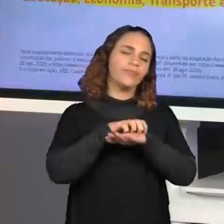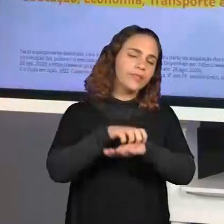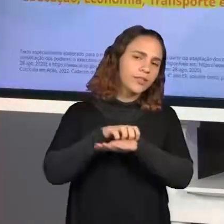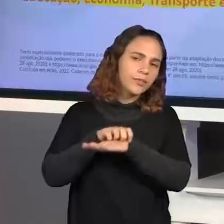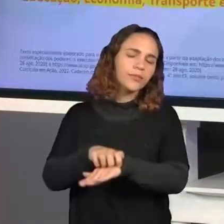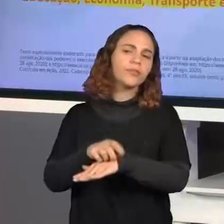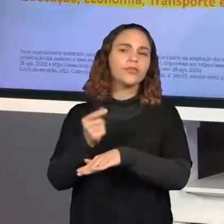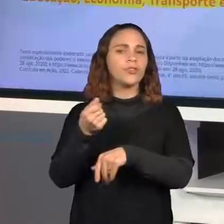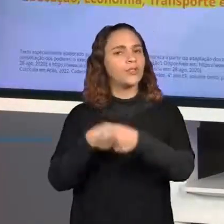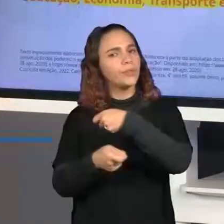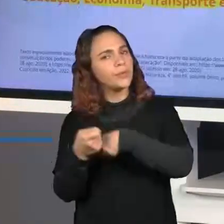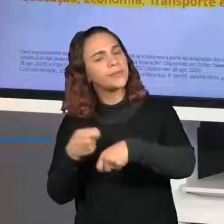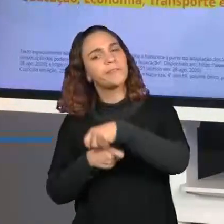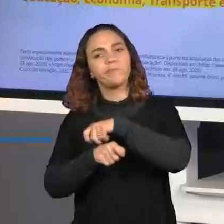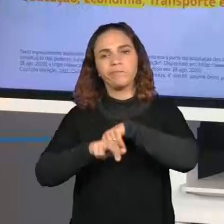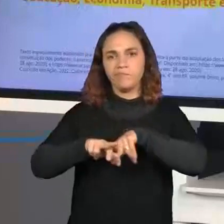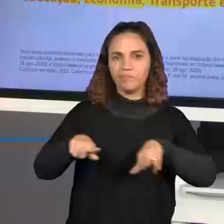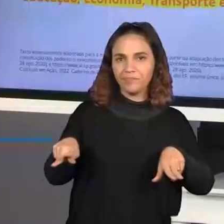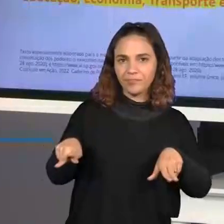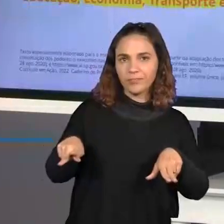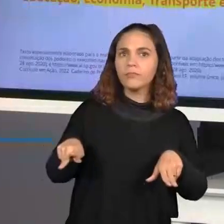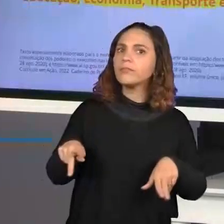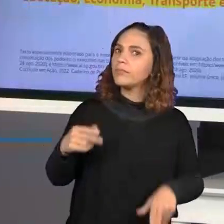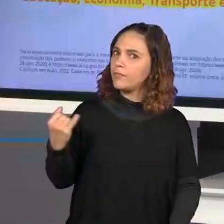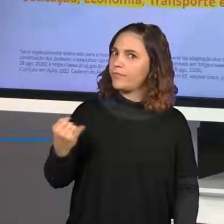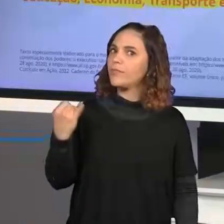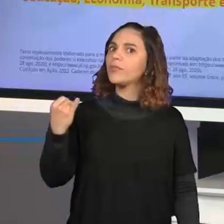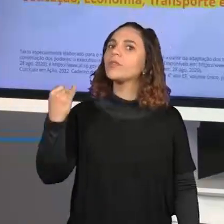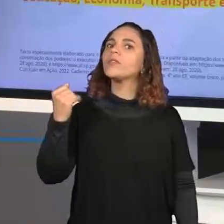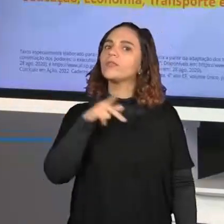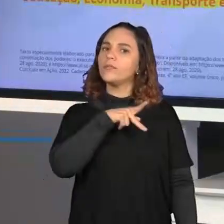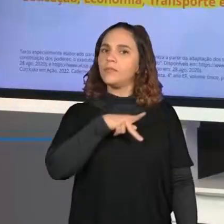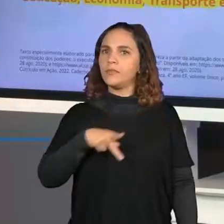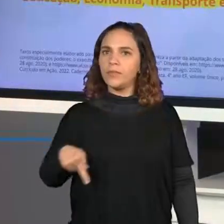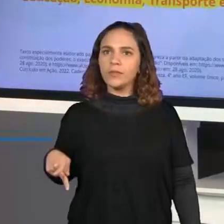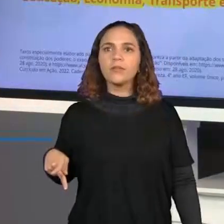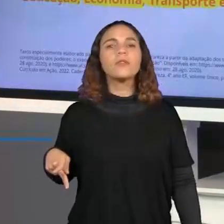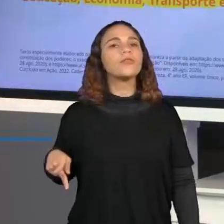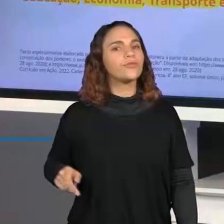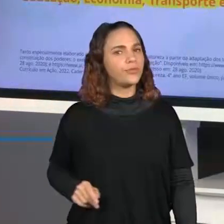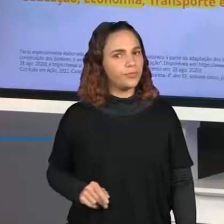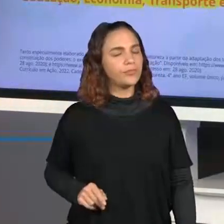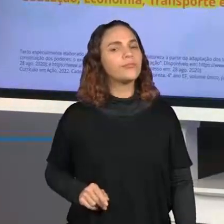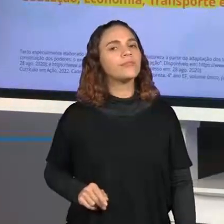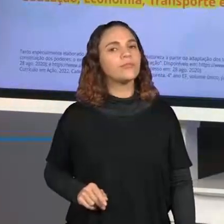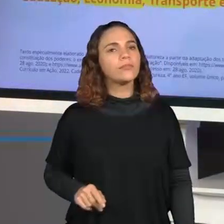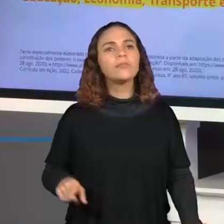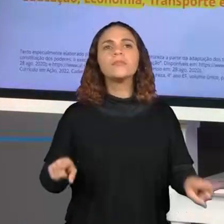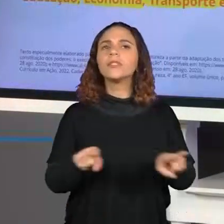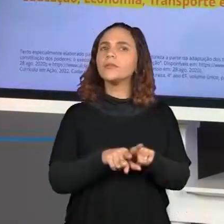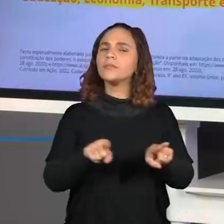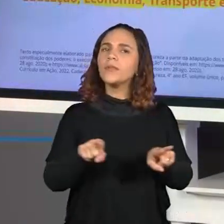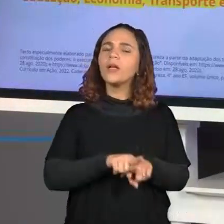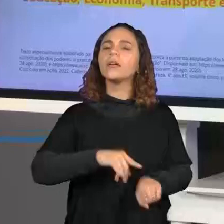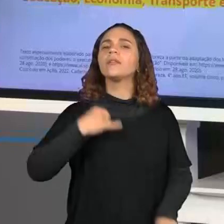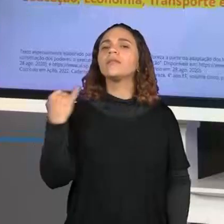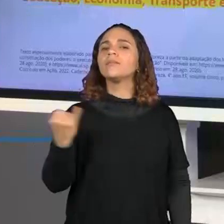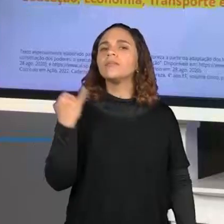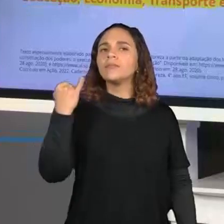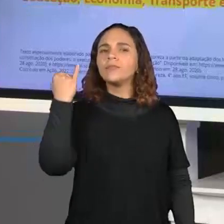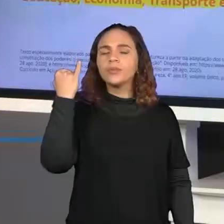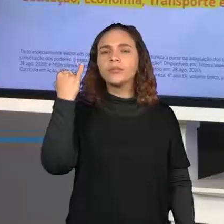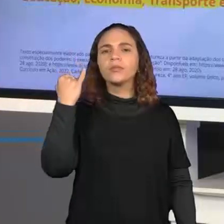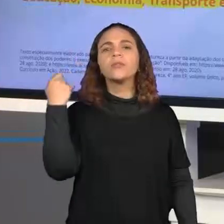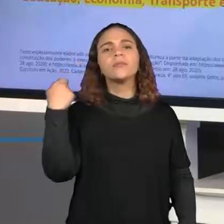entre outros aí. Então, olha como é importante o presidente, a função do presidente, e como é importante aí votarmos